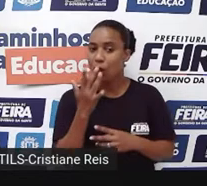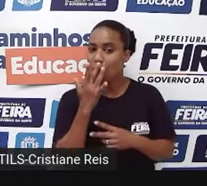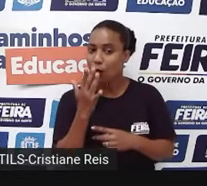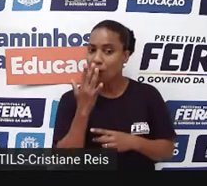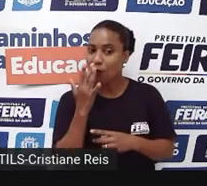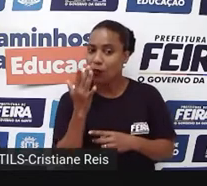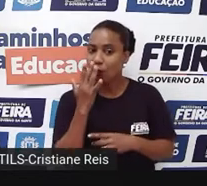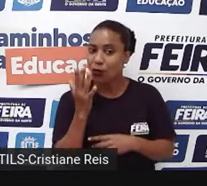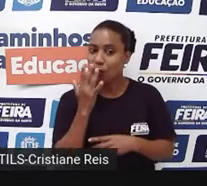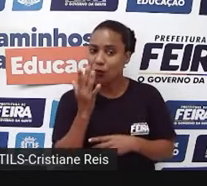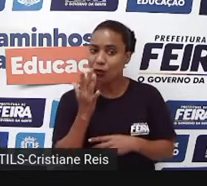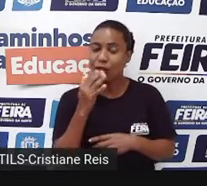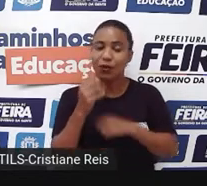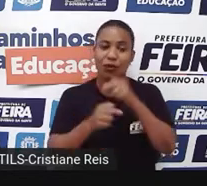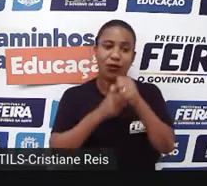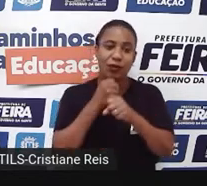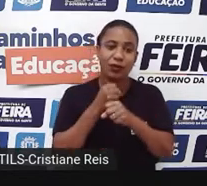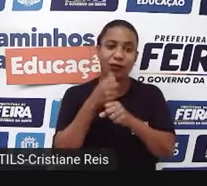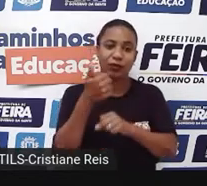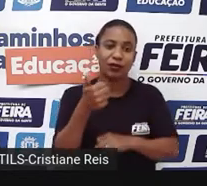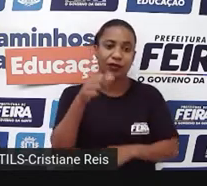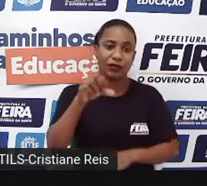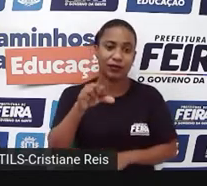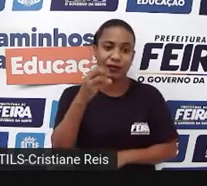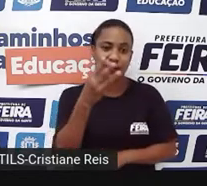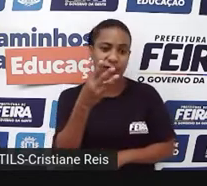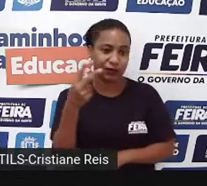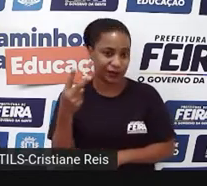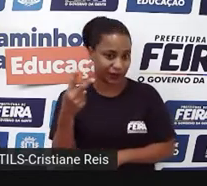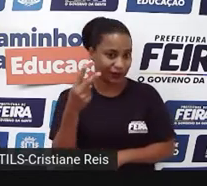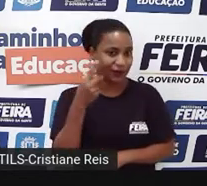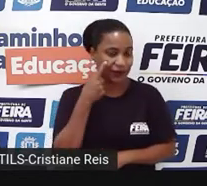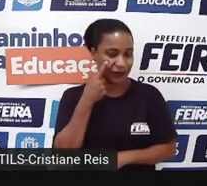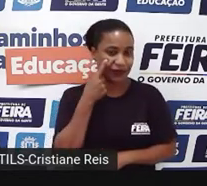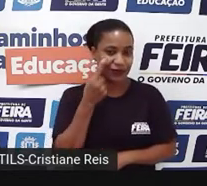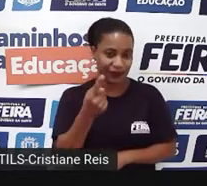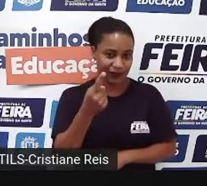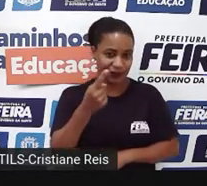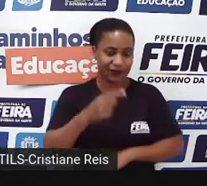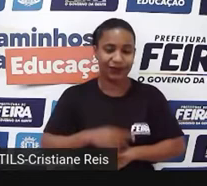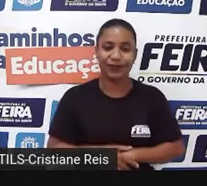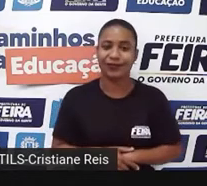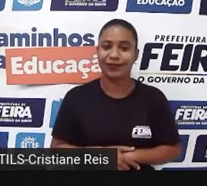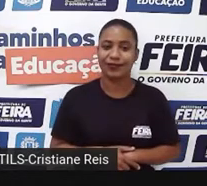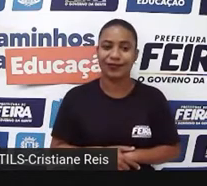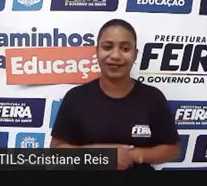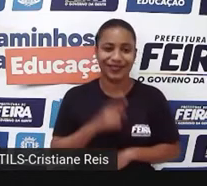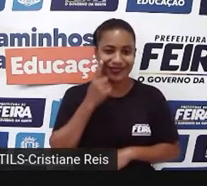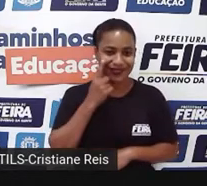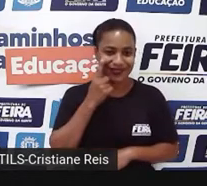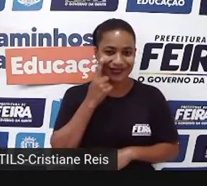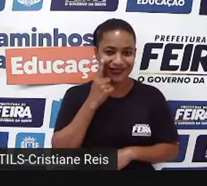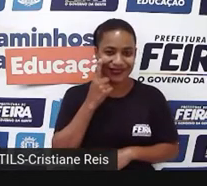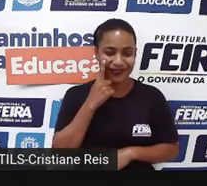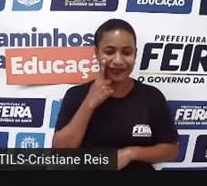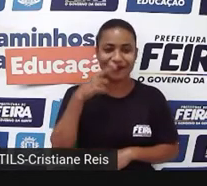Isso aconteceu em 1932. Vejam que eu fiz aqui uma tabela para a gente compreender